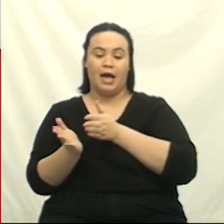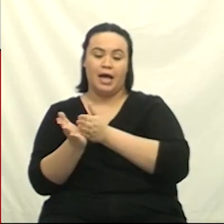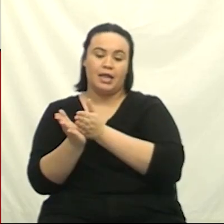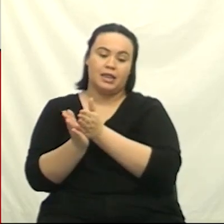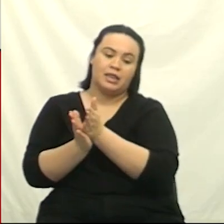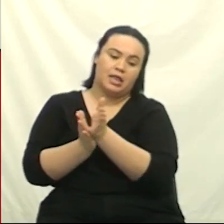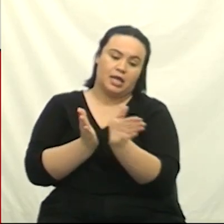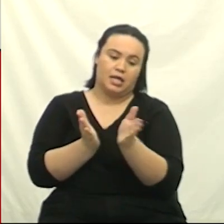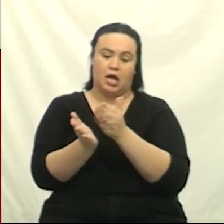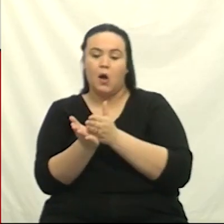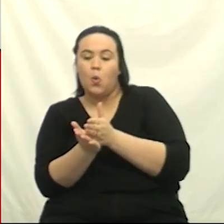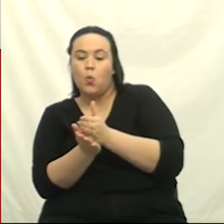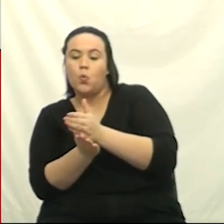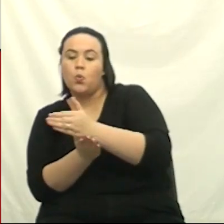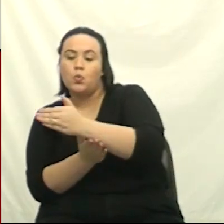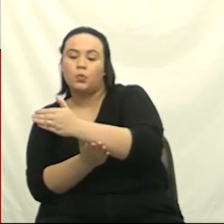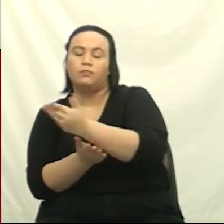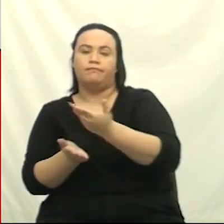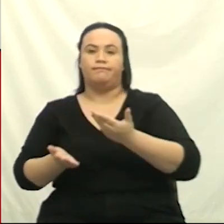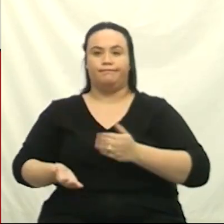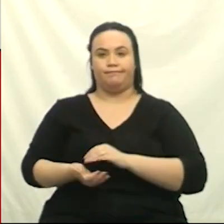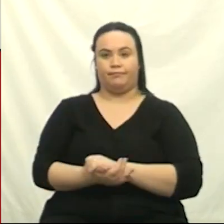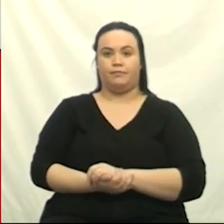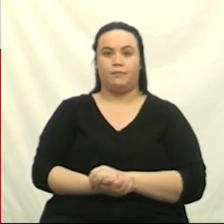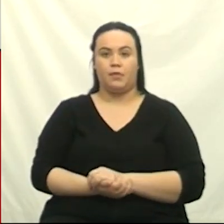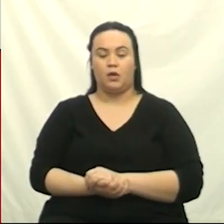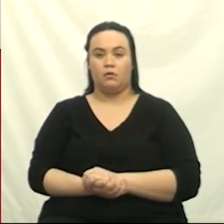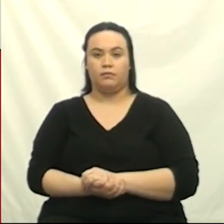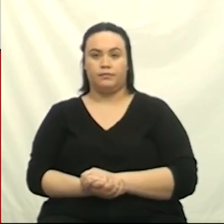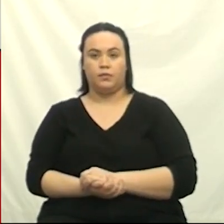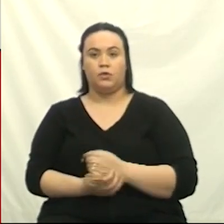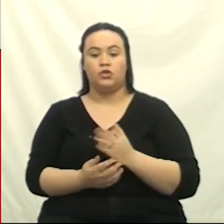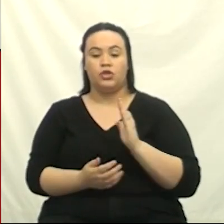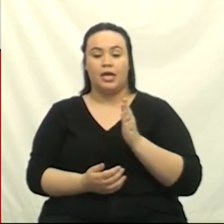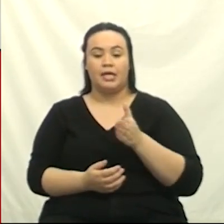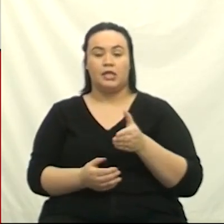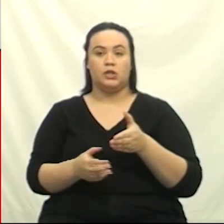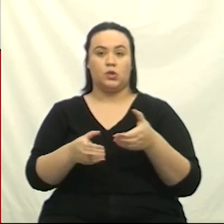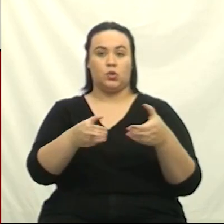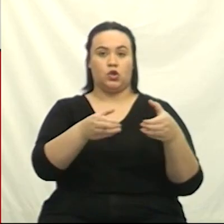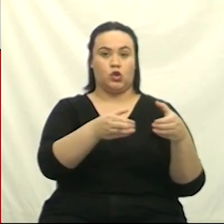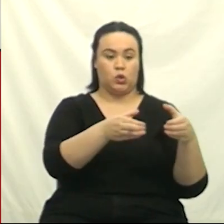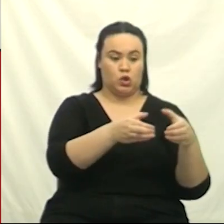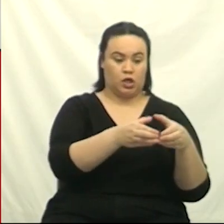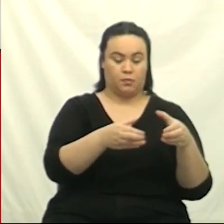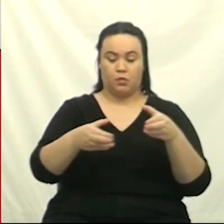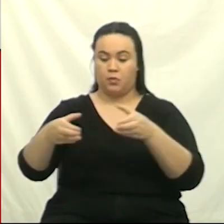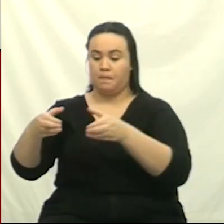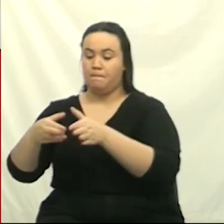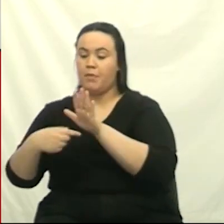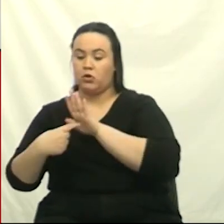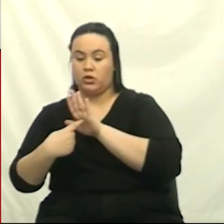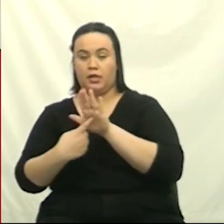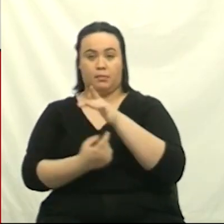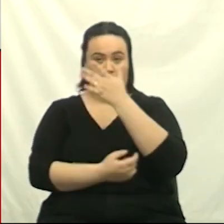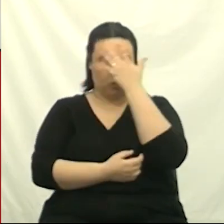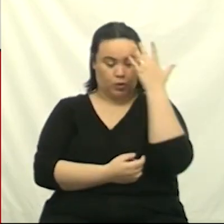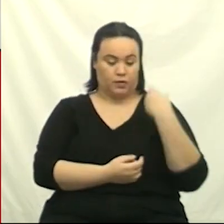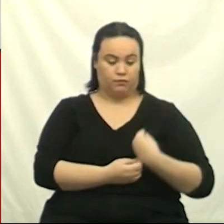saída dos veículos do condomínio com segurança já que o condomínio possui um número expressivo de moradores